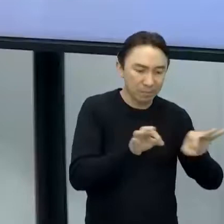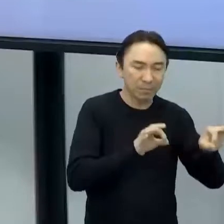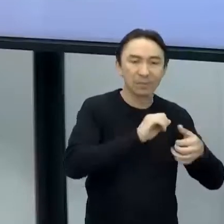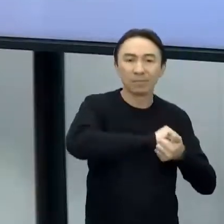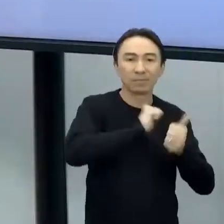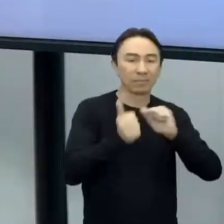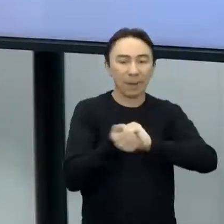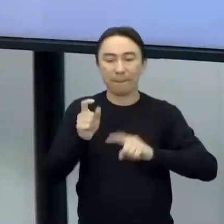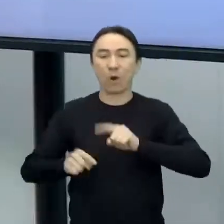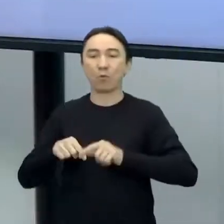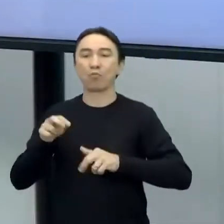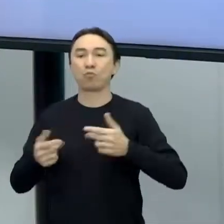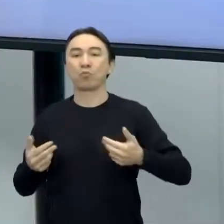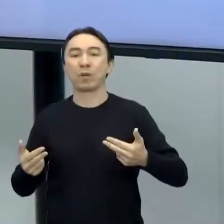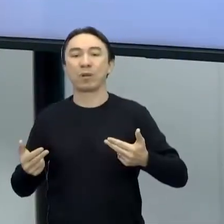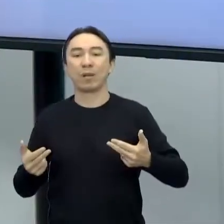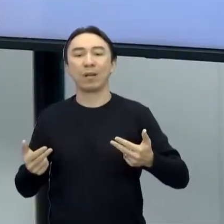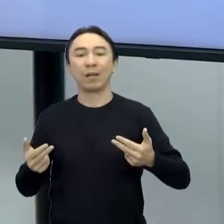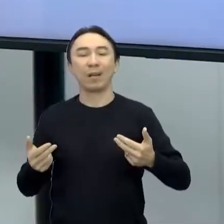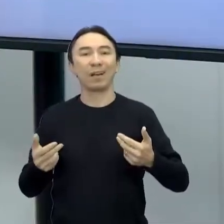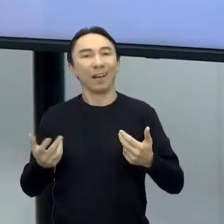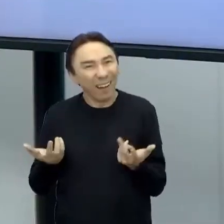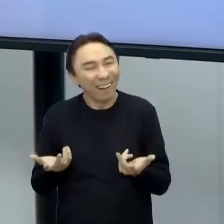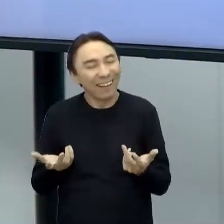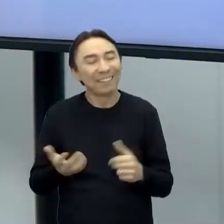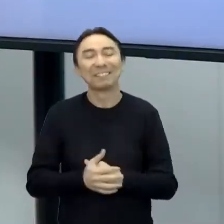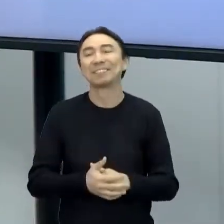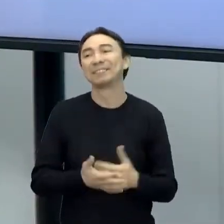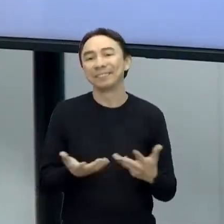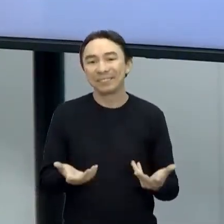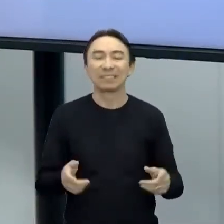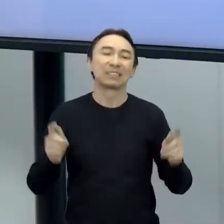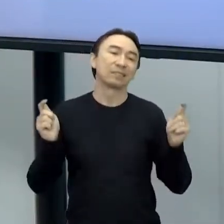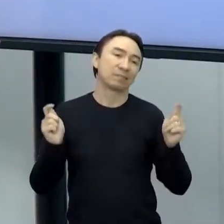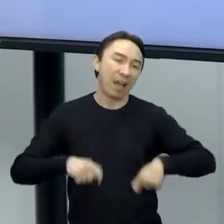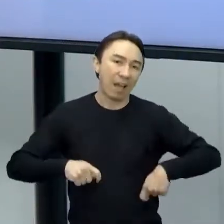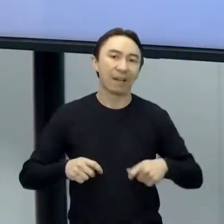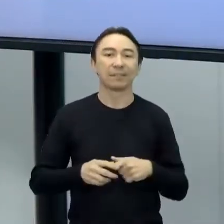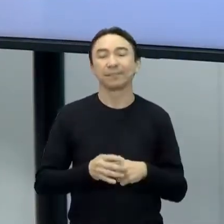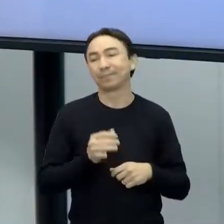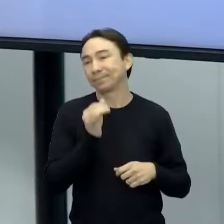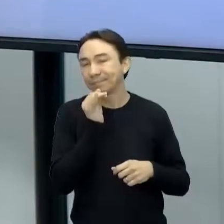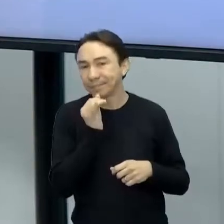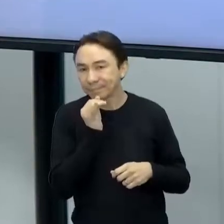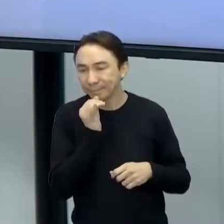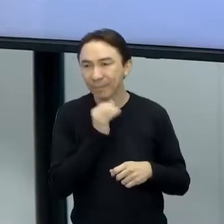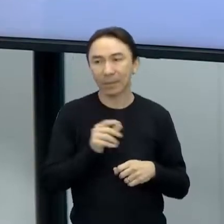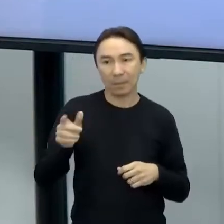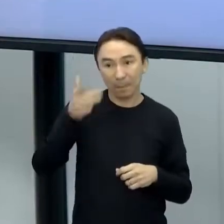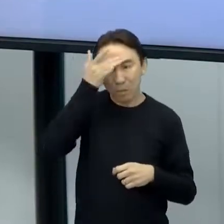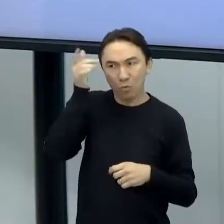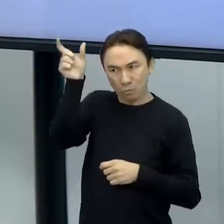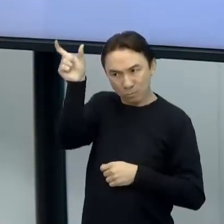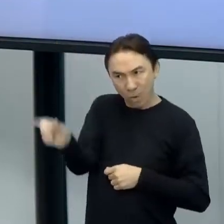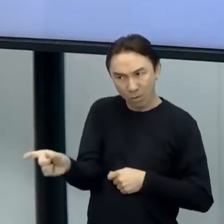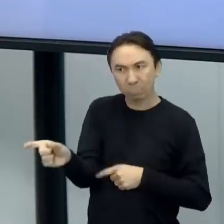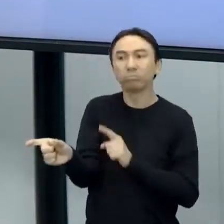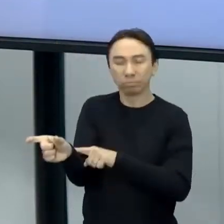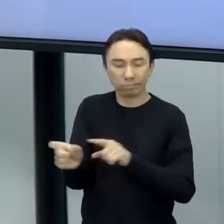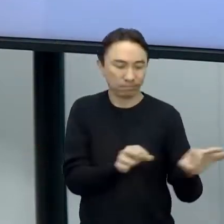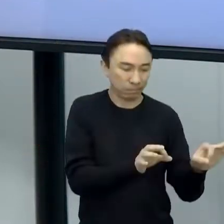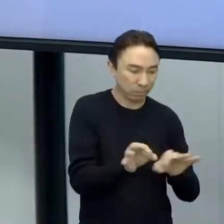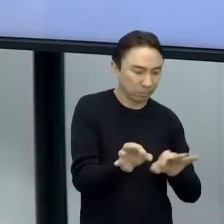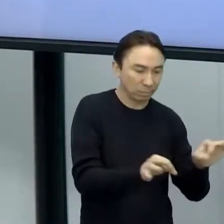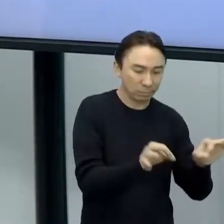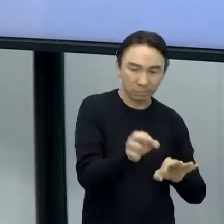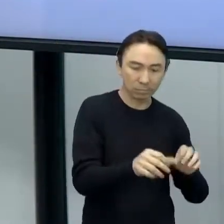volto a falar. É algo que eu posso criar com uma visão para alguém,